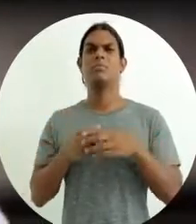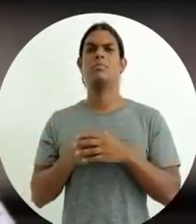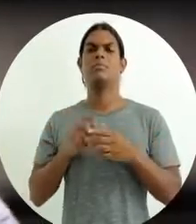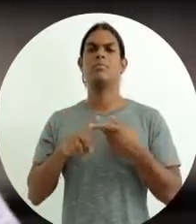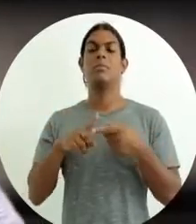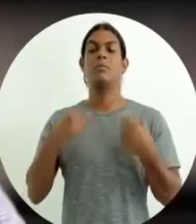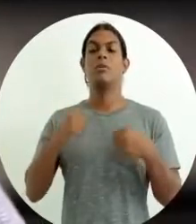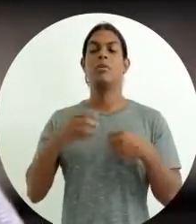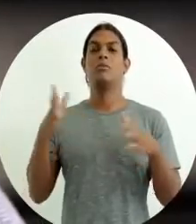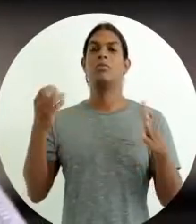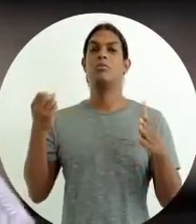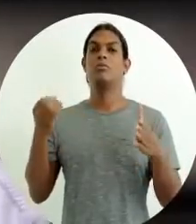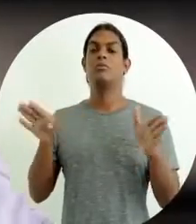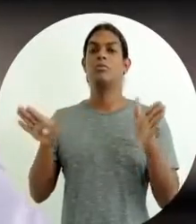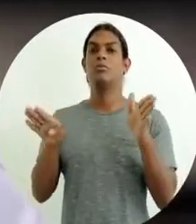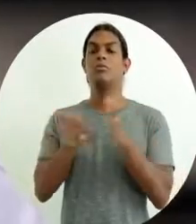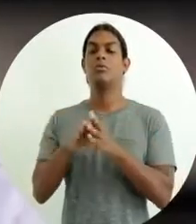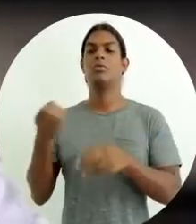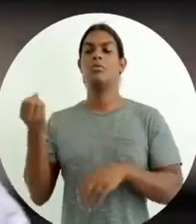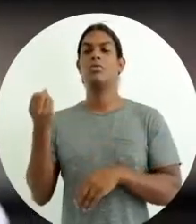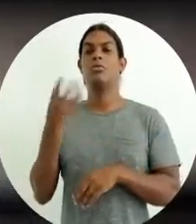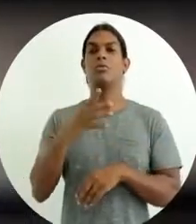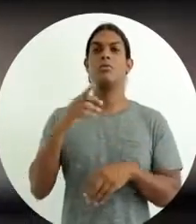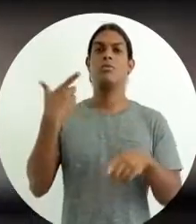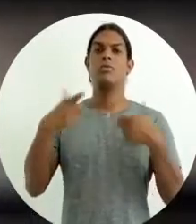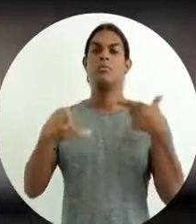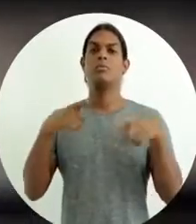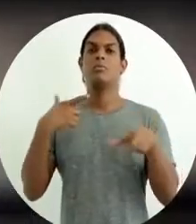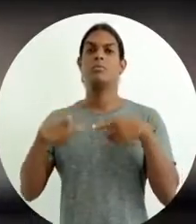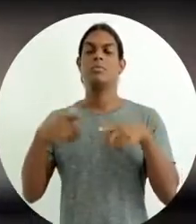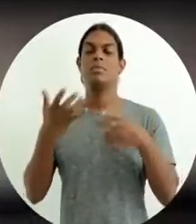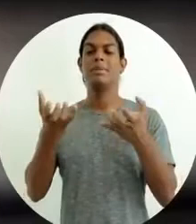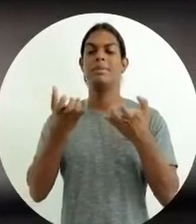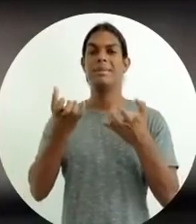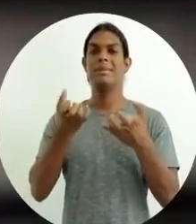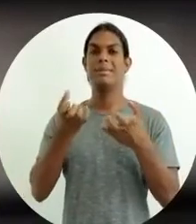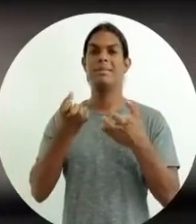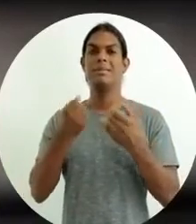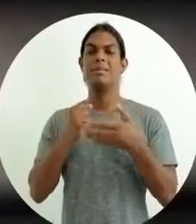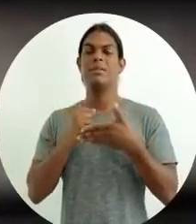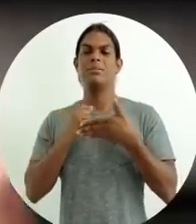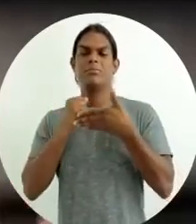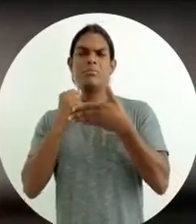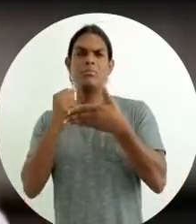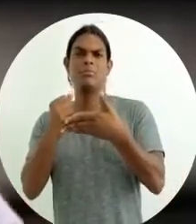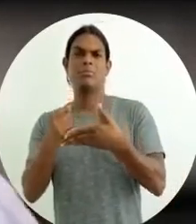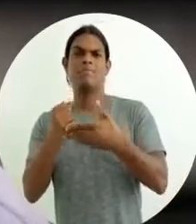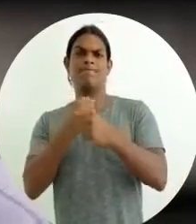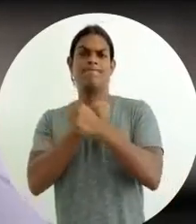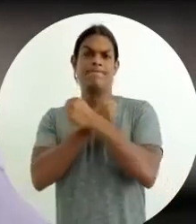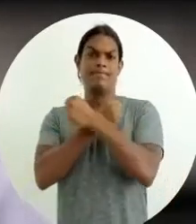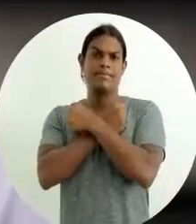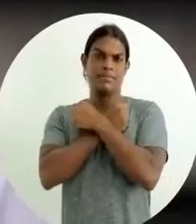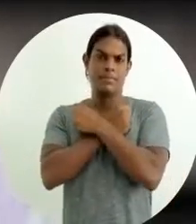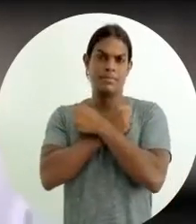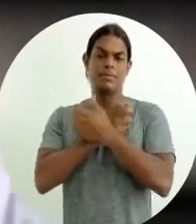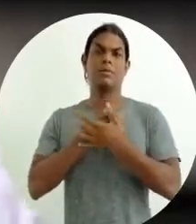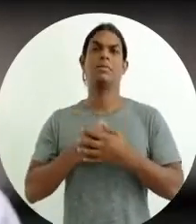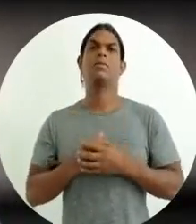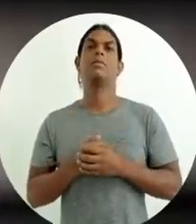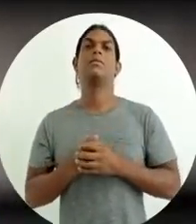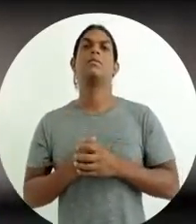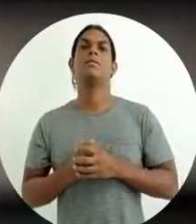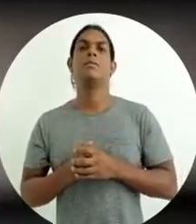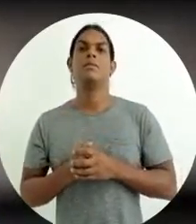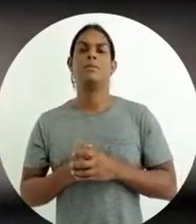novo colaborador, quando ele chega, ele quer se sentir apoiado, ele quer se sentir abraçado e